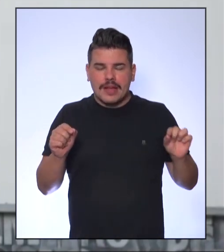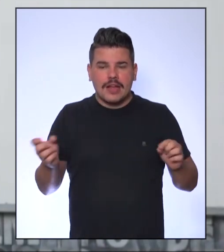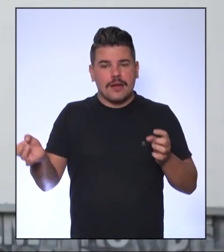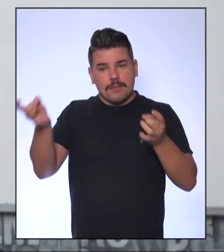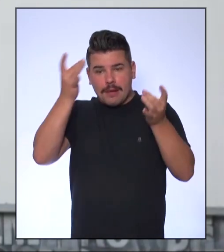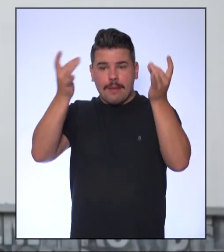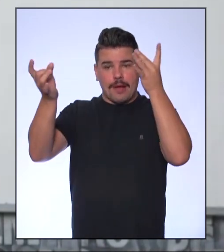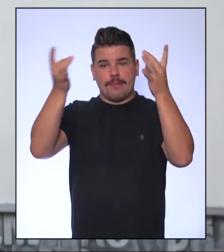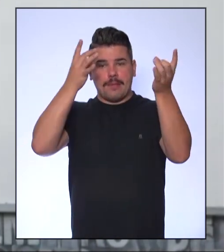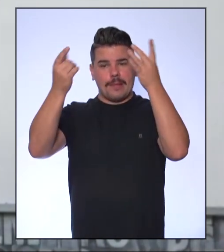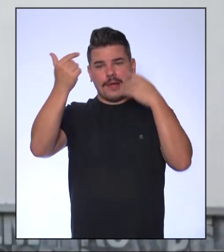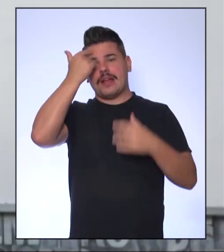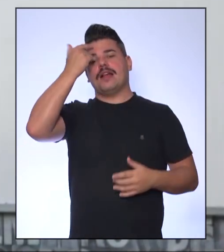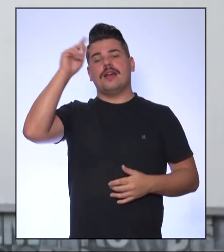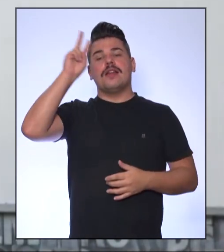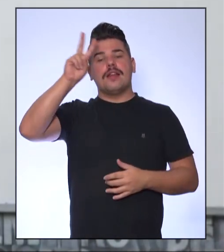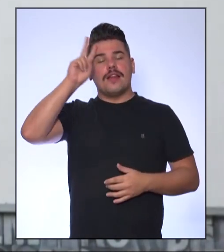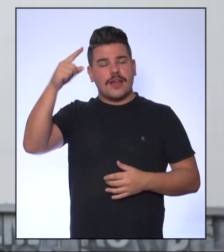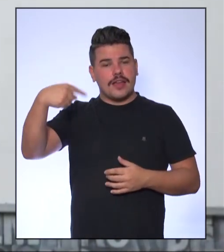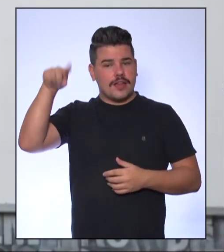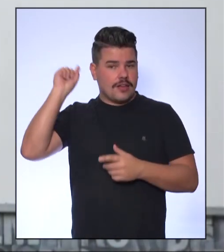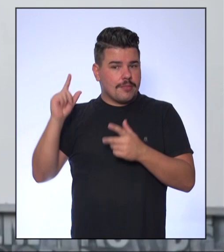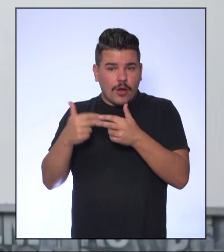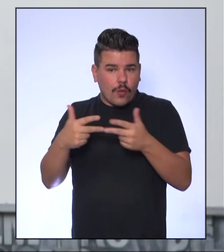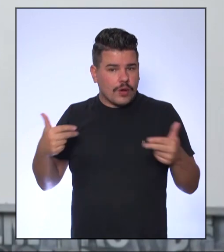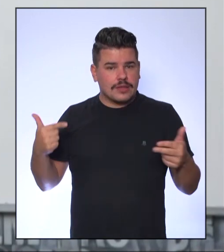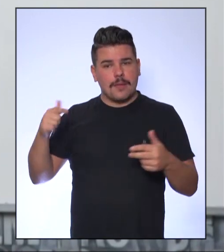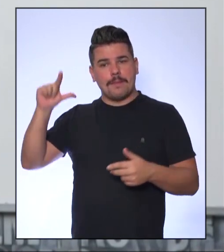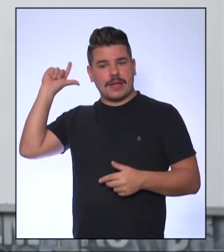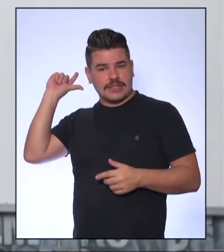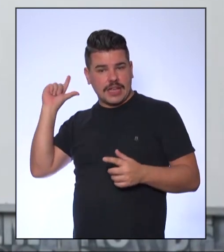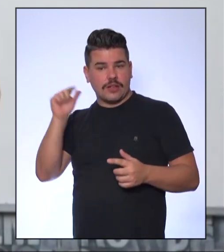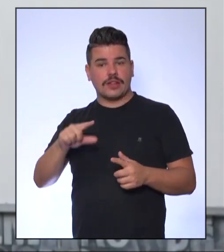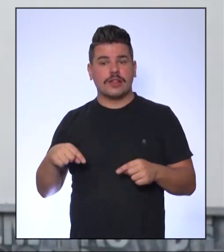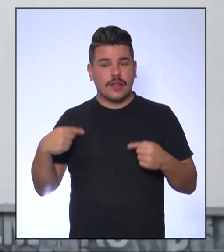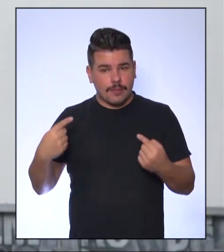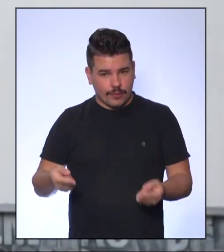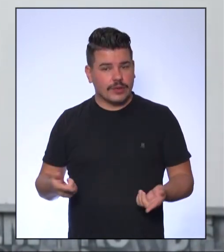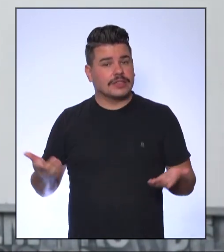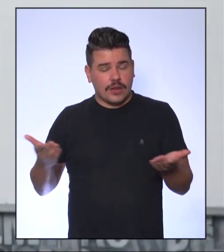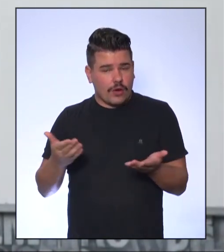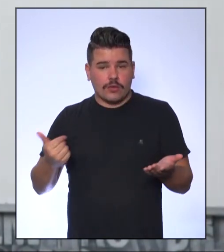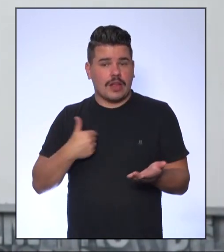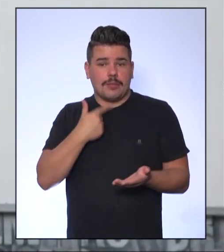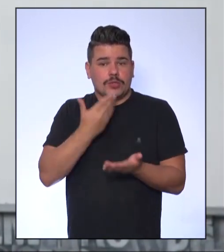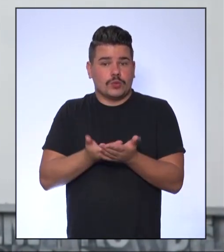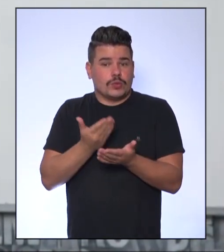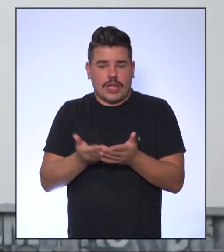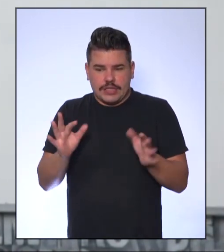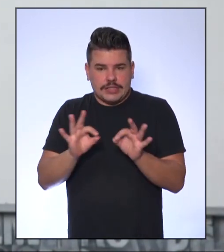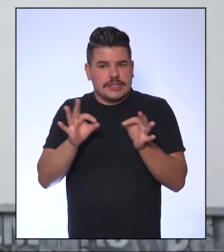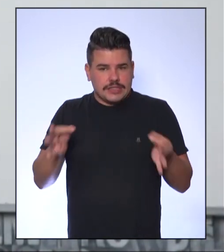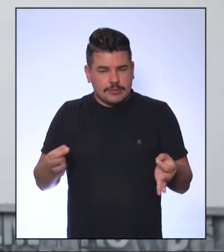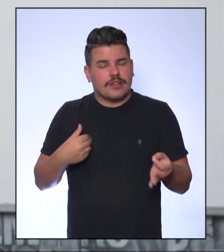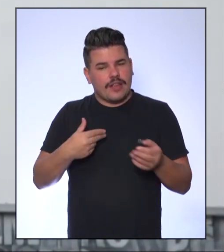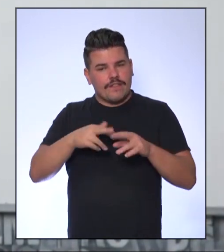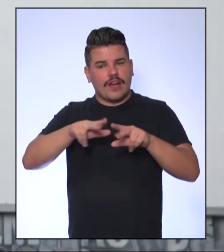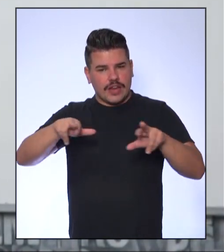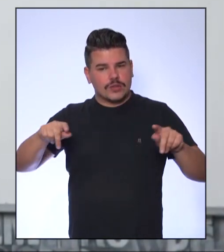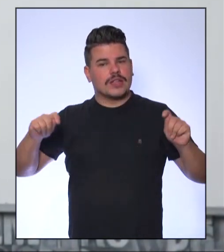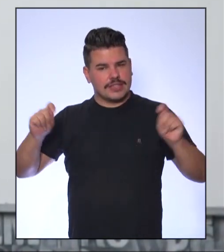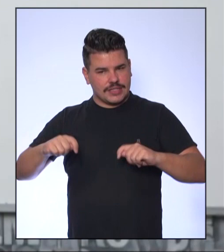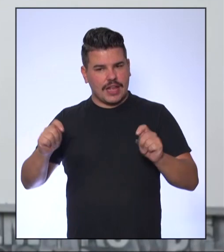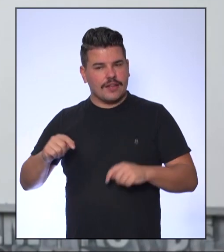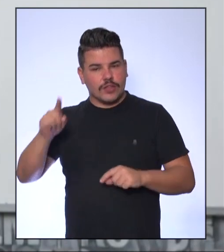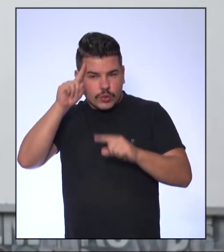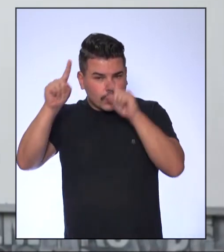Tá? Fixou a matéria, o estudo linear é fundamental. Não dá para estudar só o que eu gosto. Tem que ter grandes variações. Vamos ver se tem mais